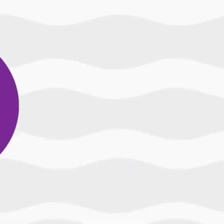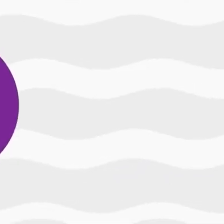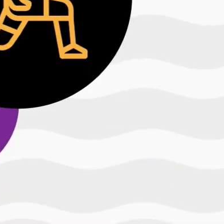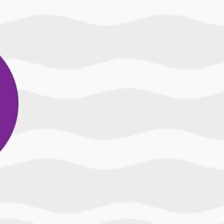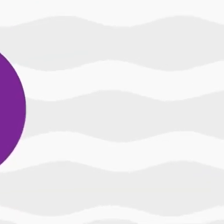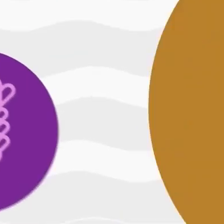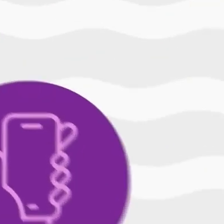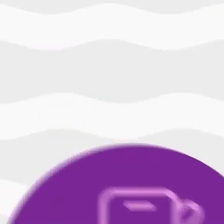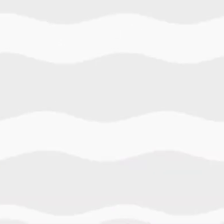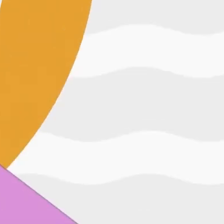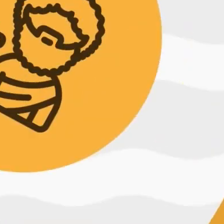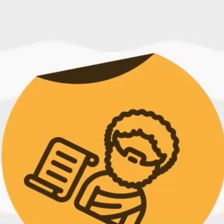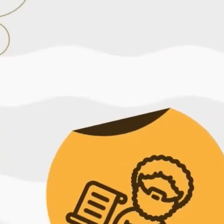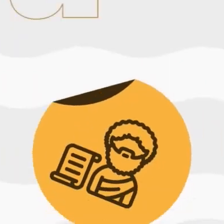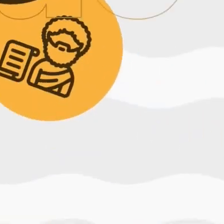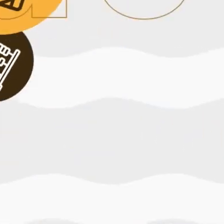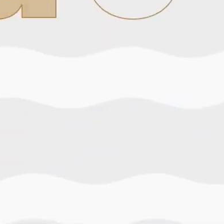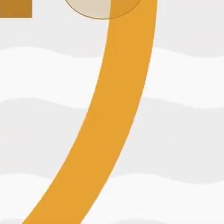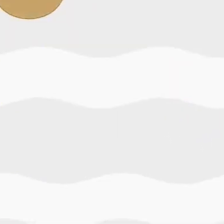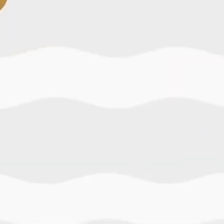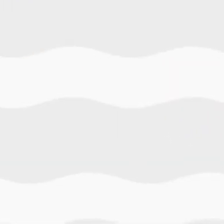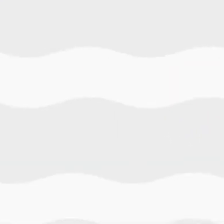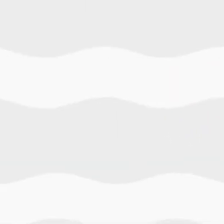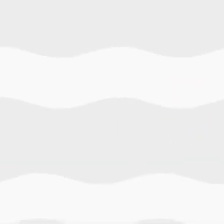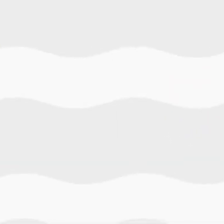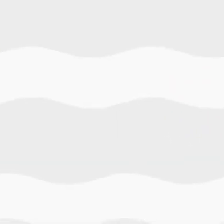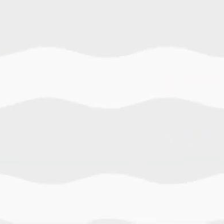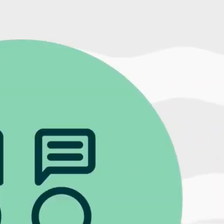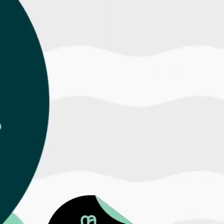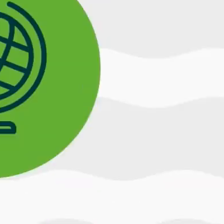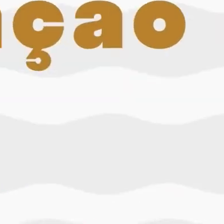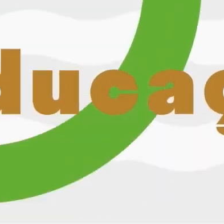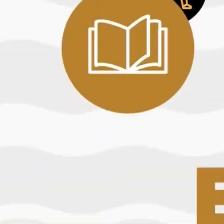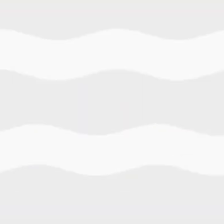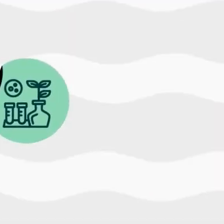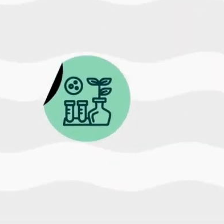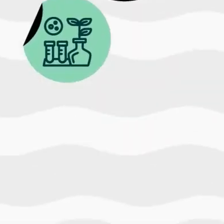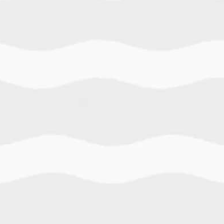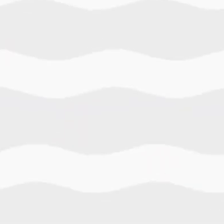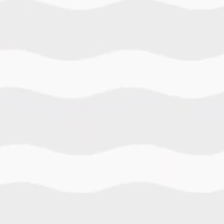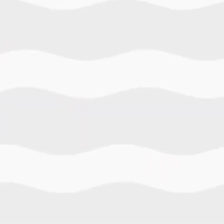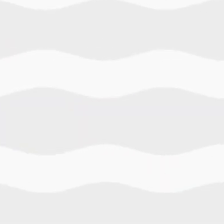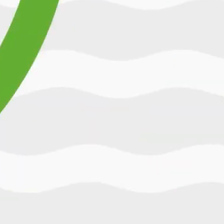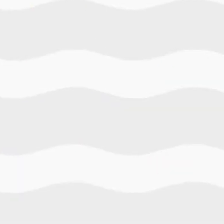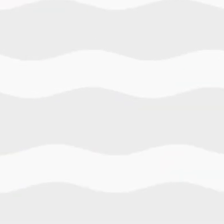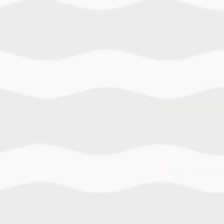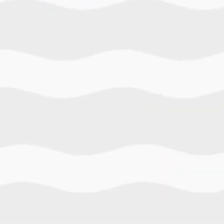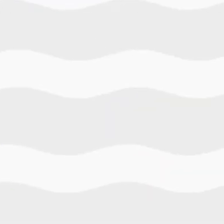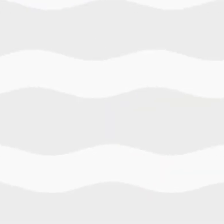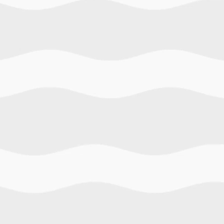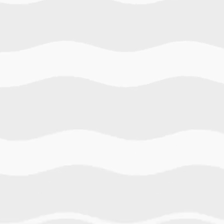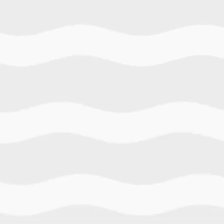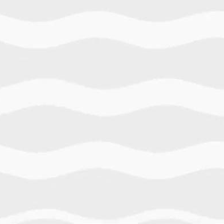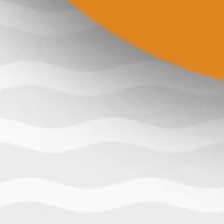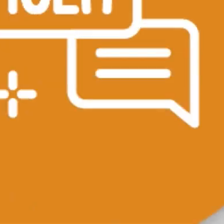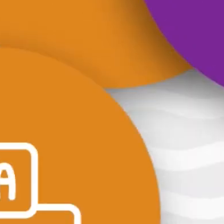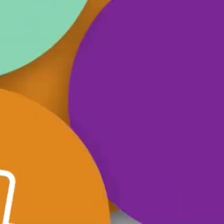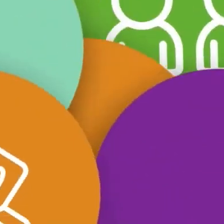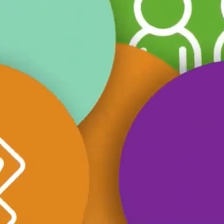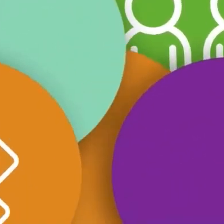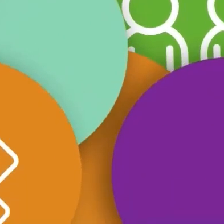recuperação de áreas desmatadas. Muito bem, a gente então fica por aqui e até uma próxima aula.